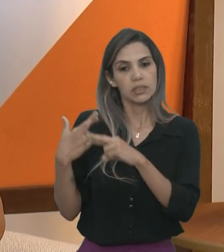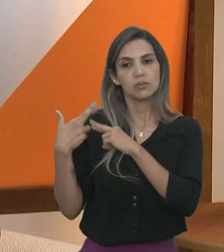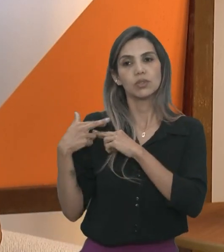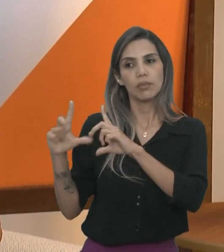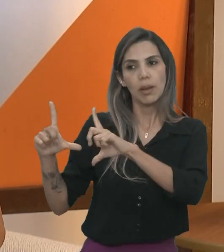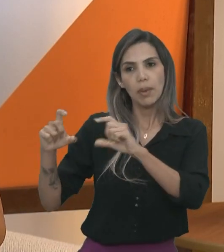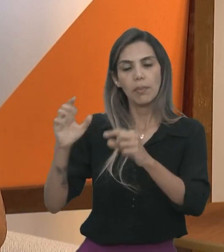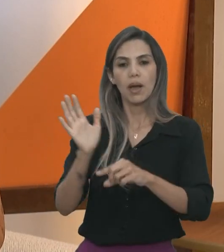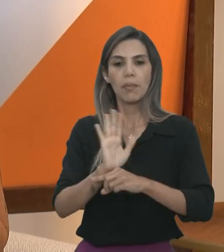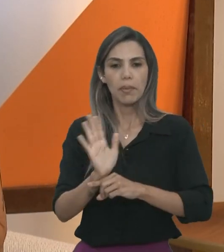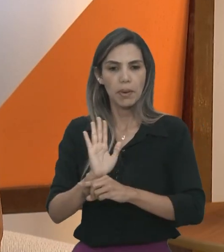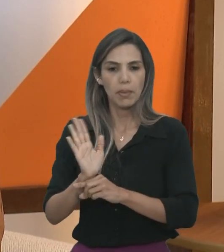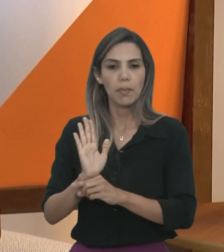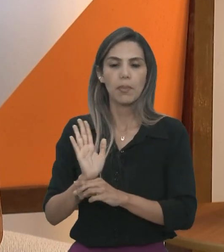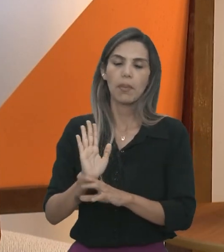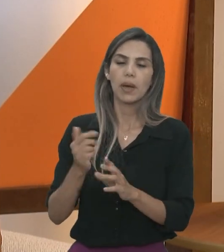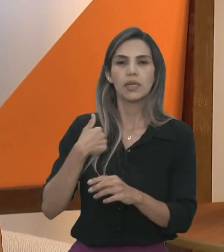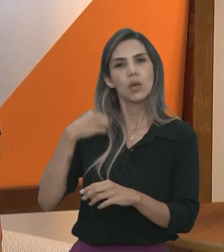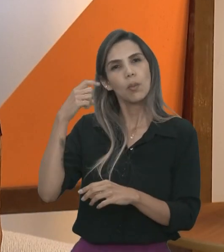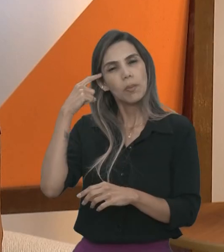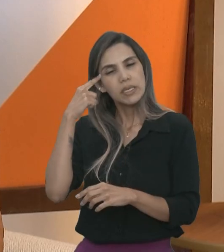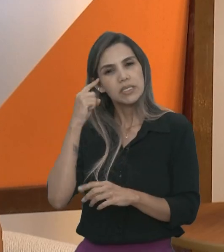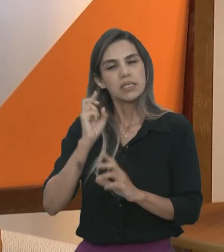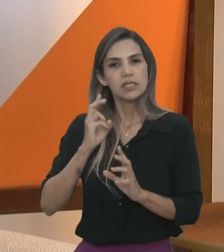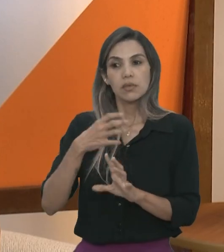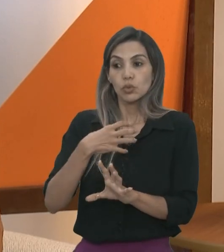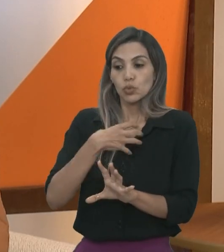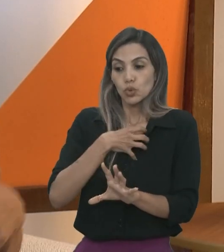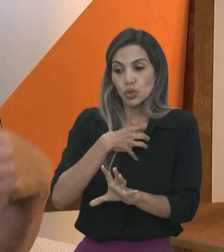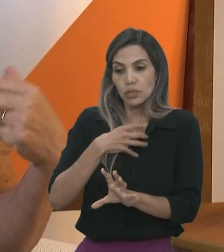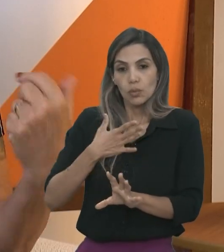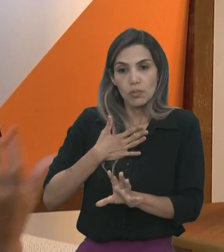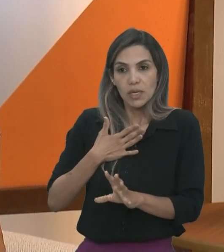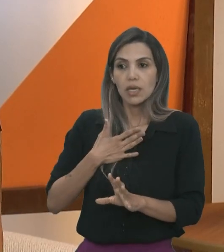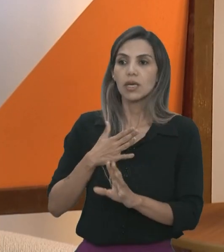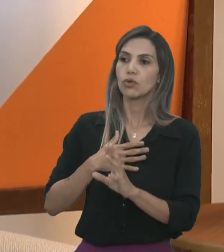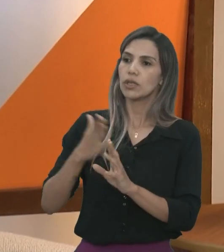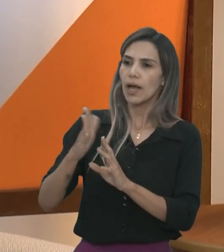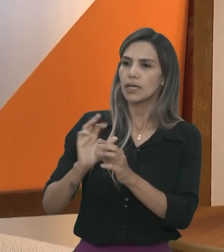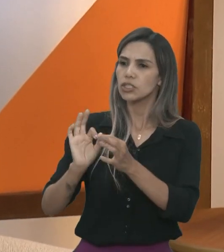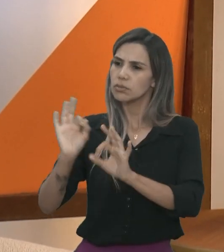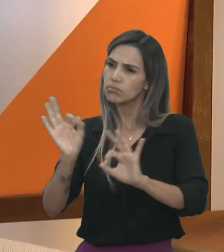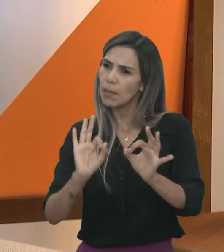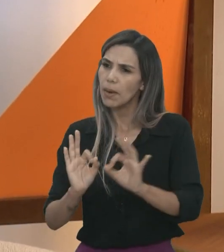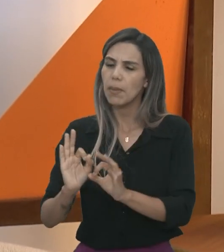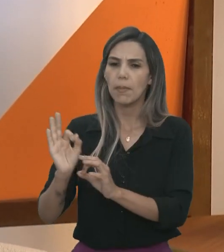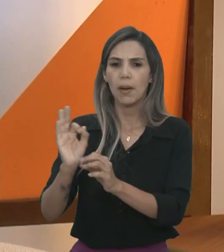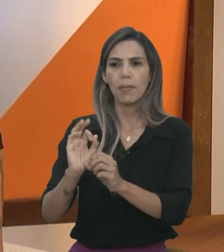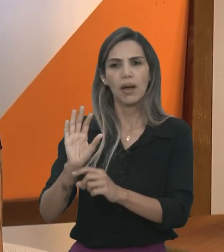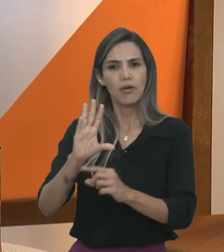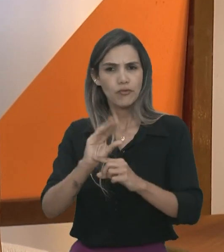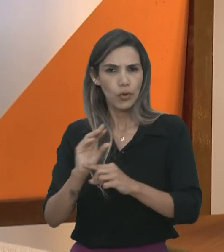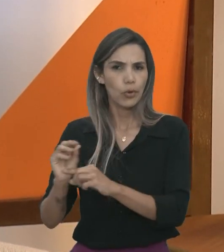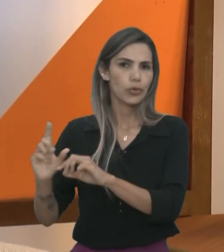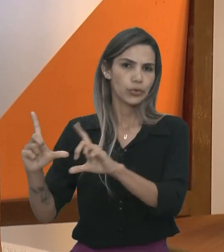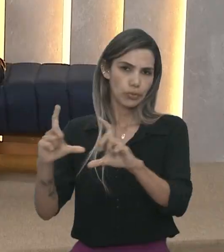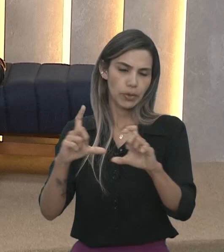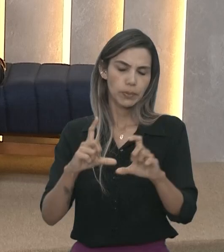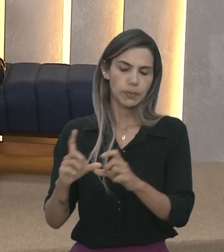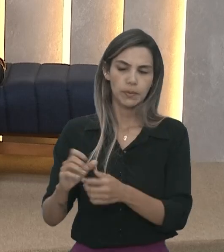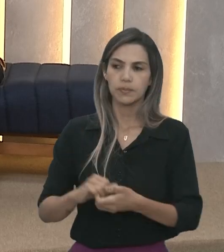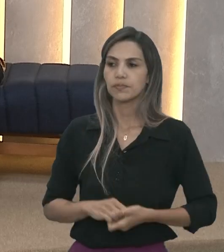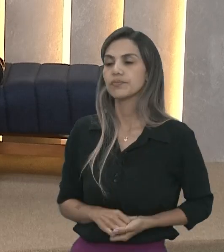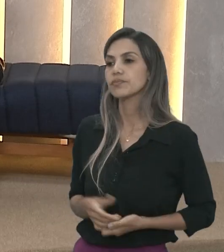o questionamento do meu modo de representar e do modo de representar dos profissionais dessa área em geral, né? A UFG,